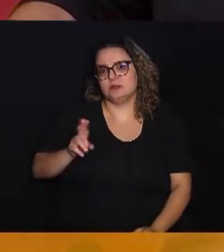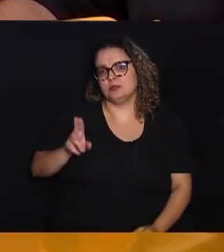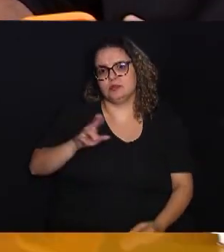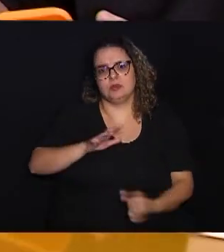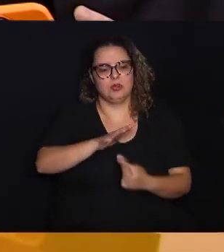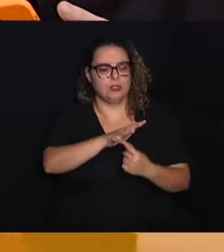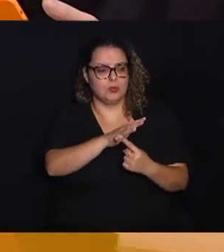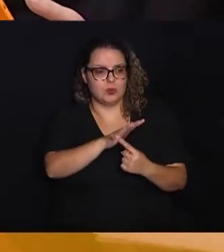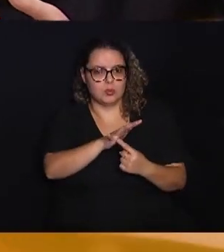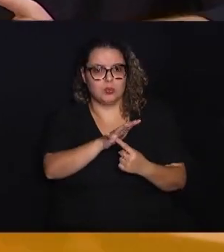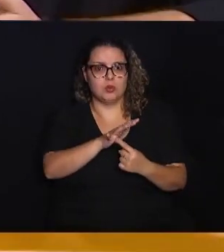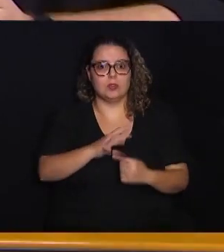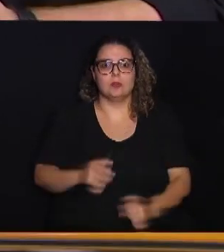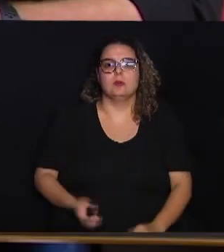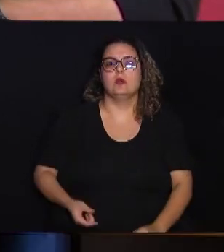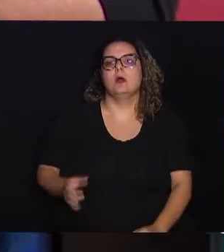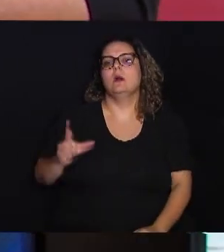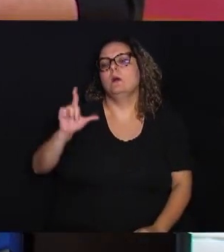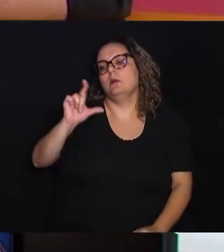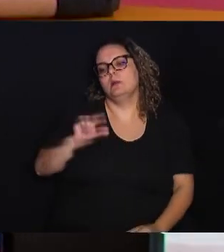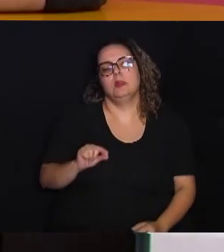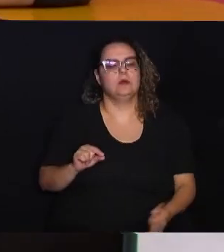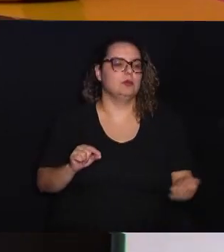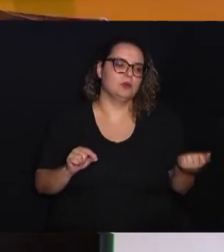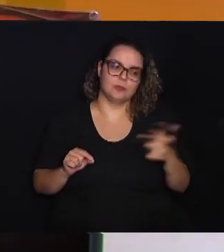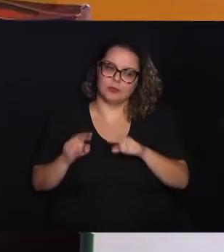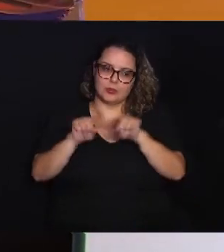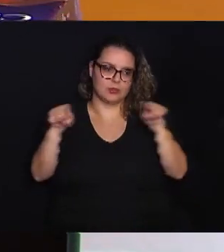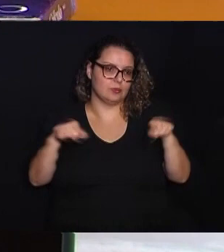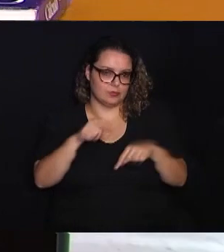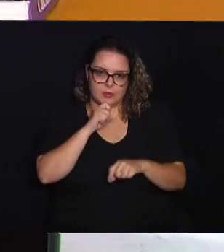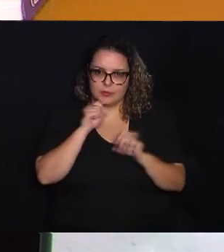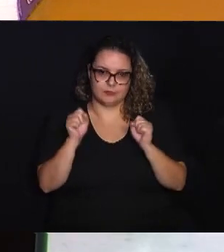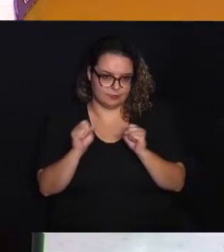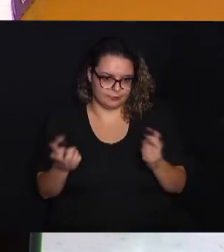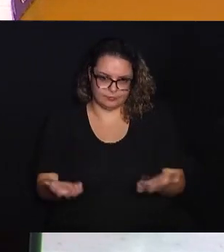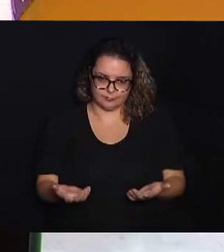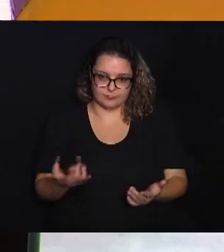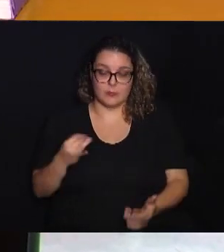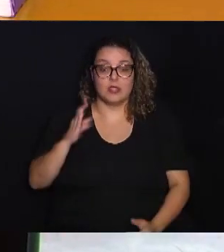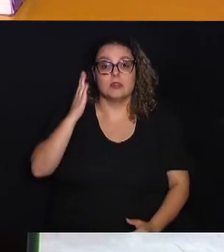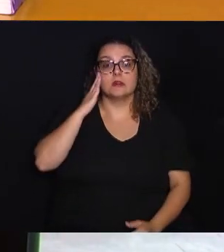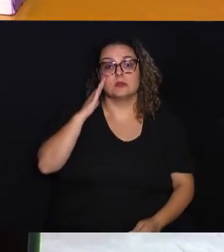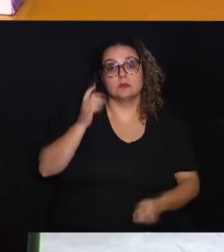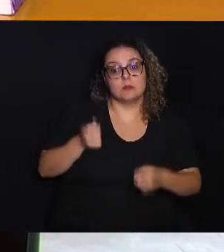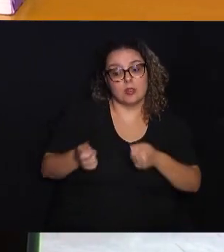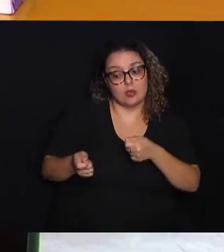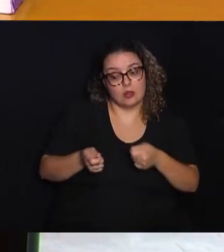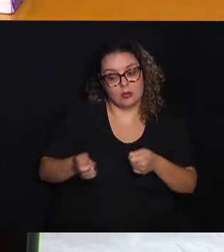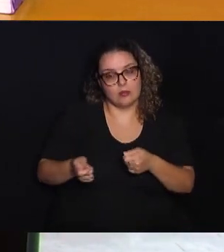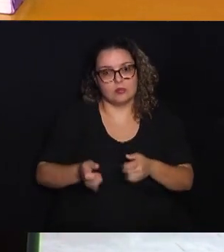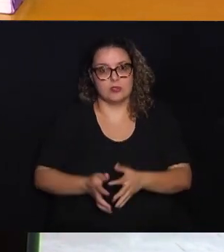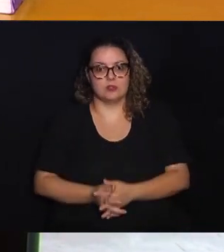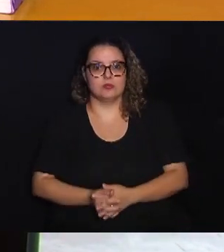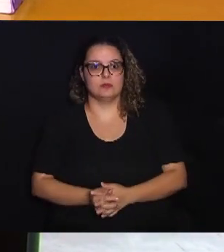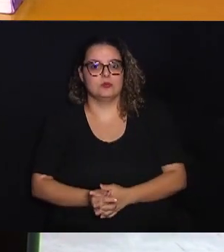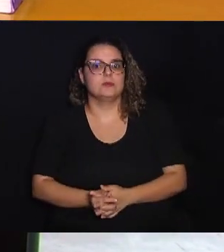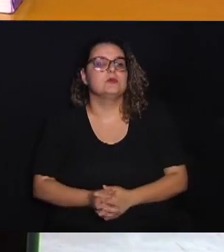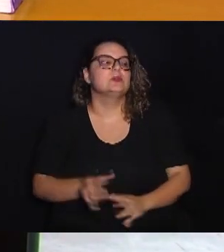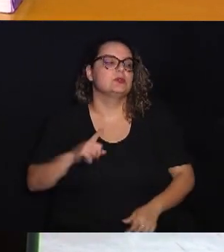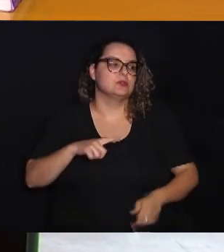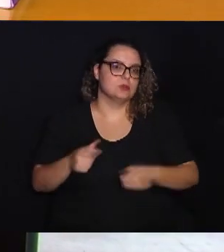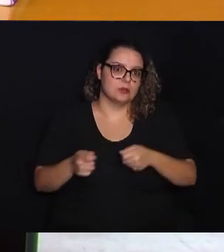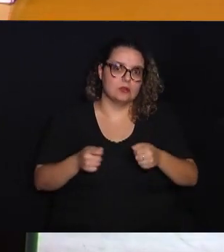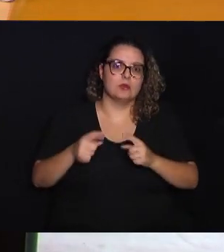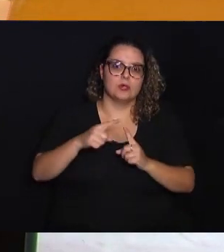um ventilador, o consumo do ventilador é muito menor do que o do ar-condicionado. Então, se você souber moderar isso e tiver